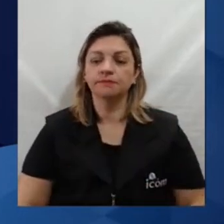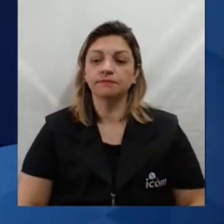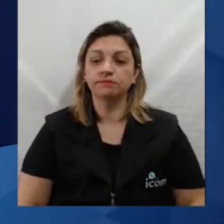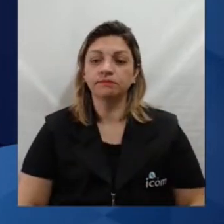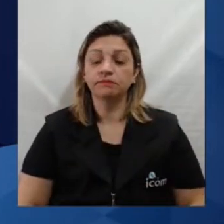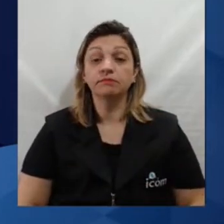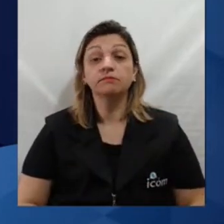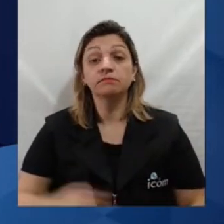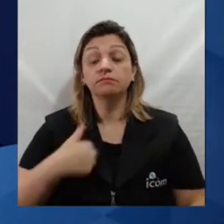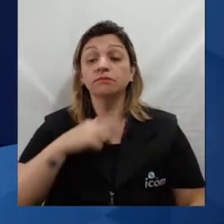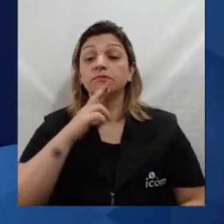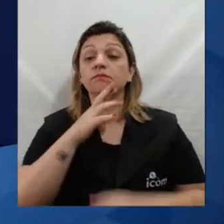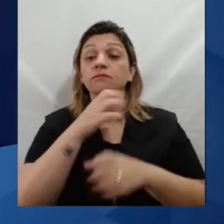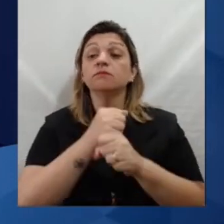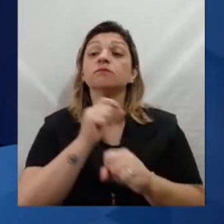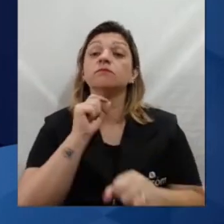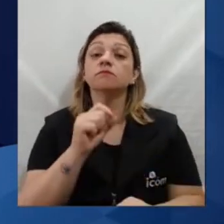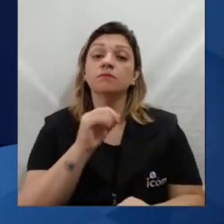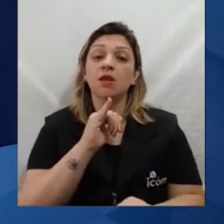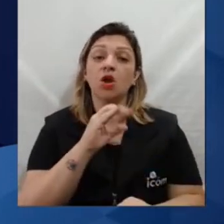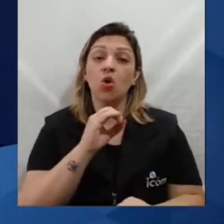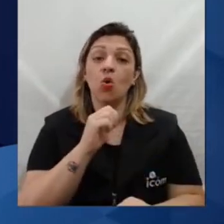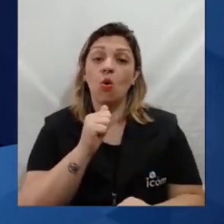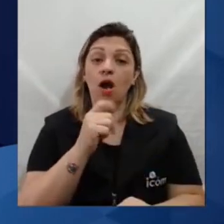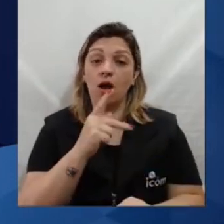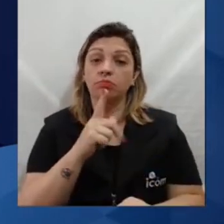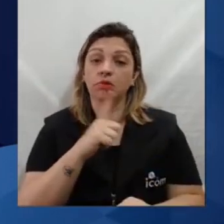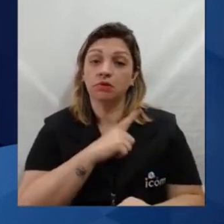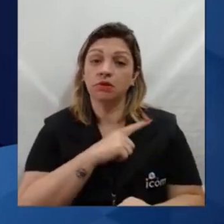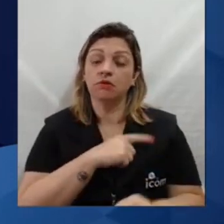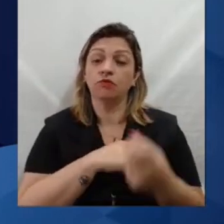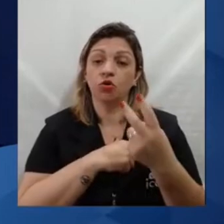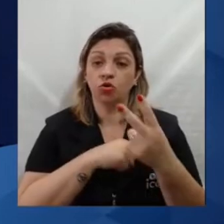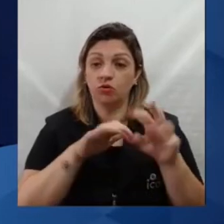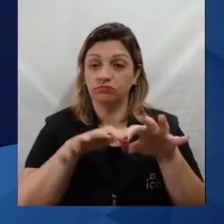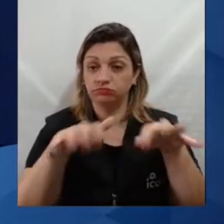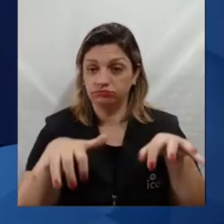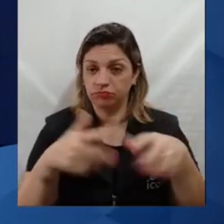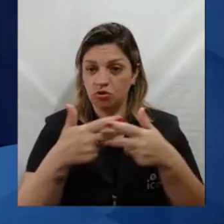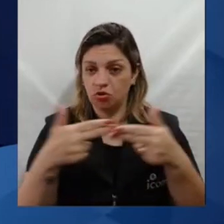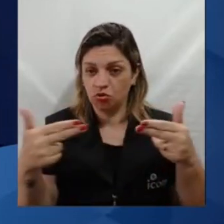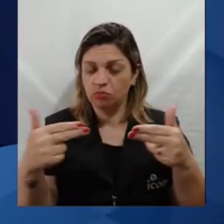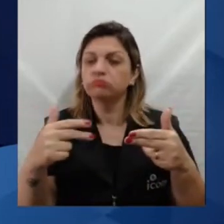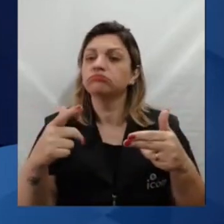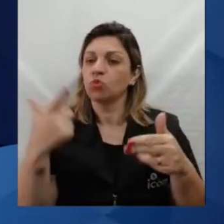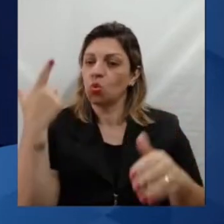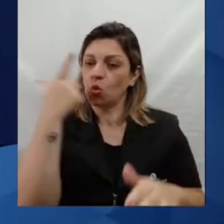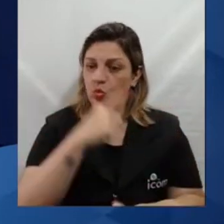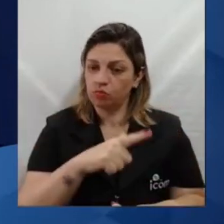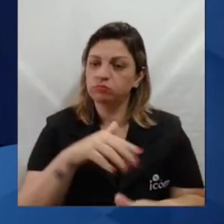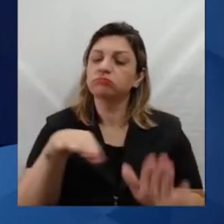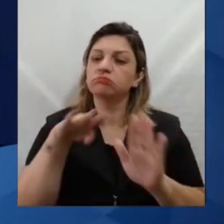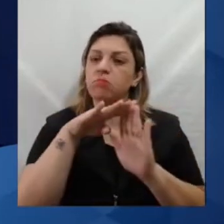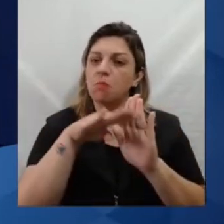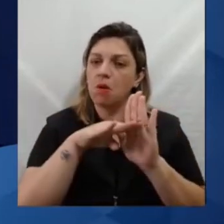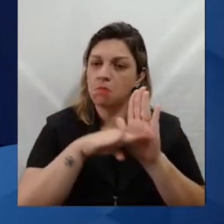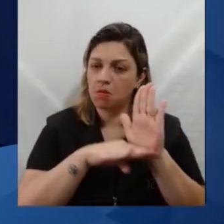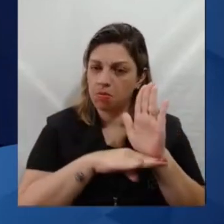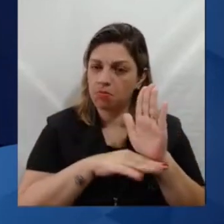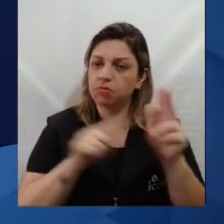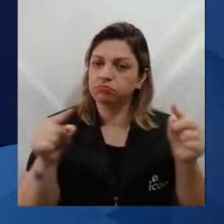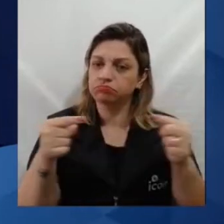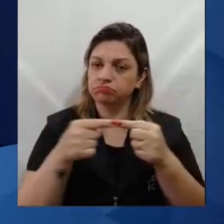foi que o ICOAP, com seus 2 domínios e 11 itens, ele atingiu as propriedades psicométricas adequadas. Então, ele